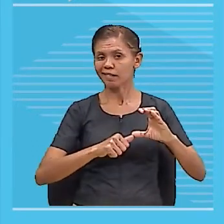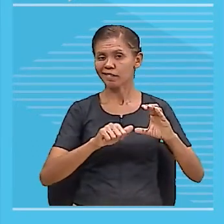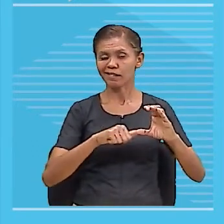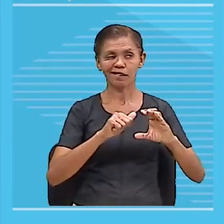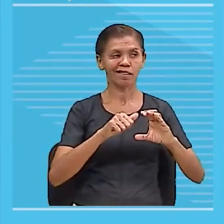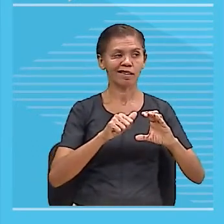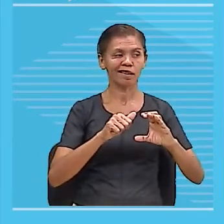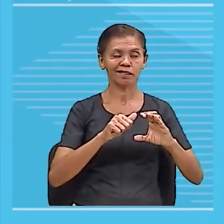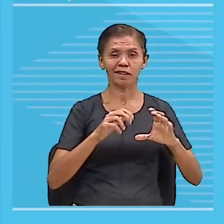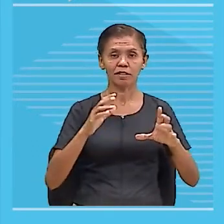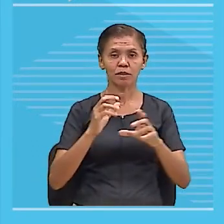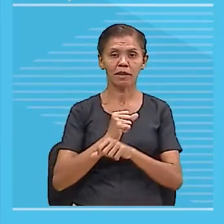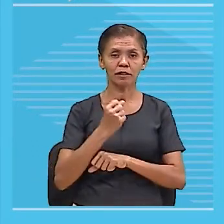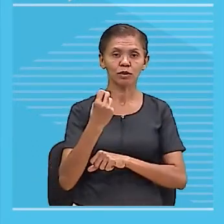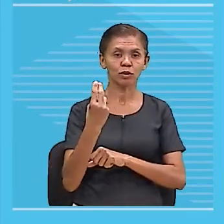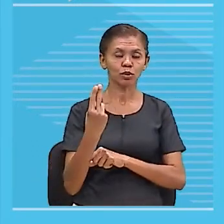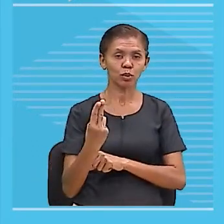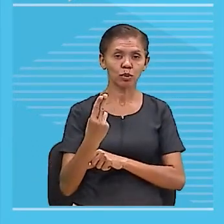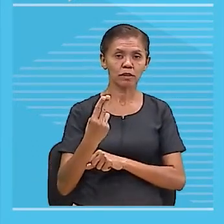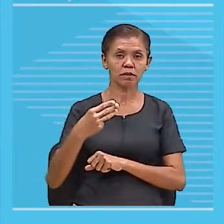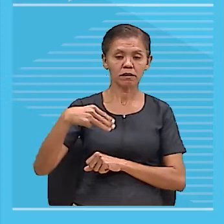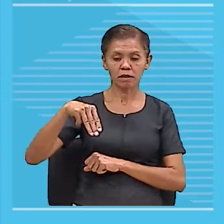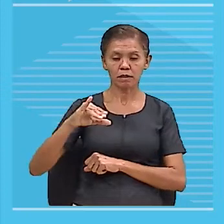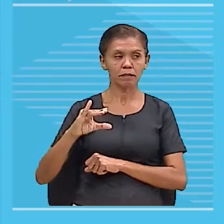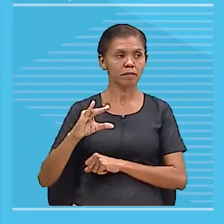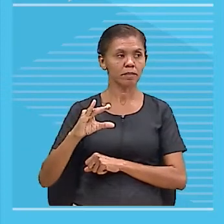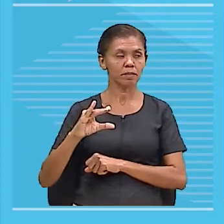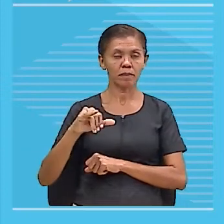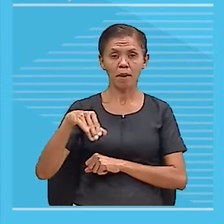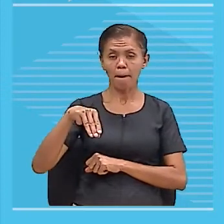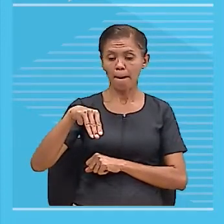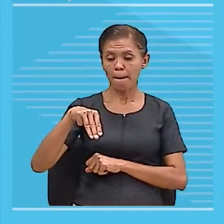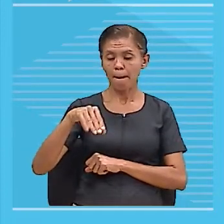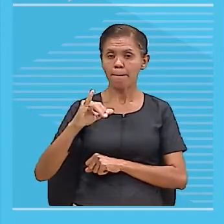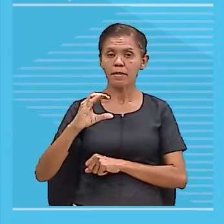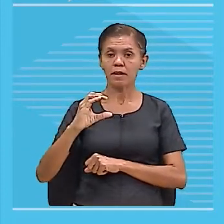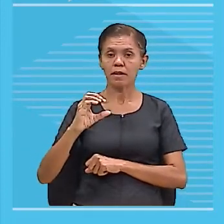Esse micro, ele representa um prefixo decimal.